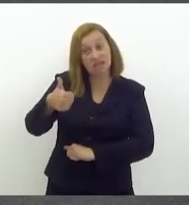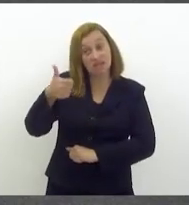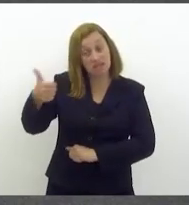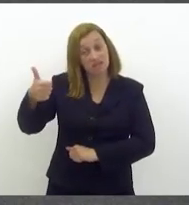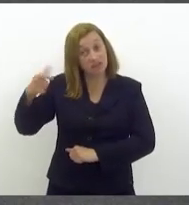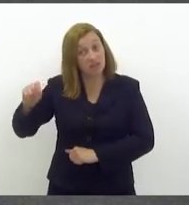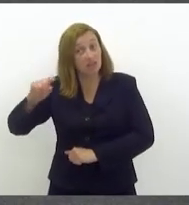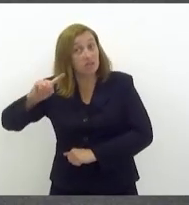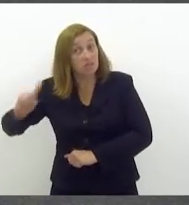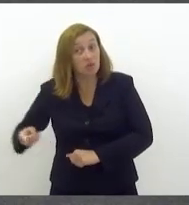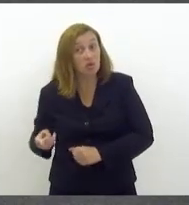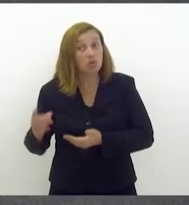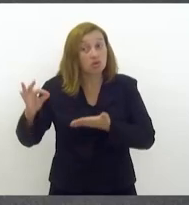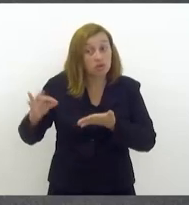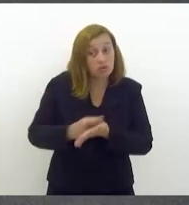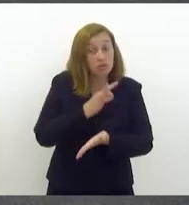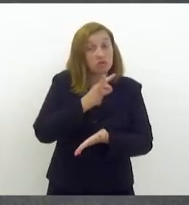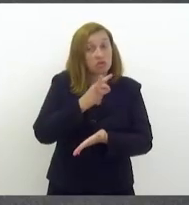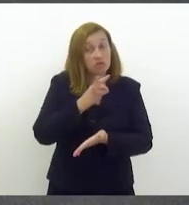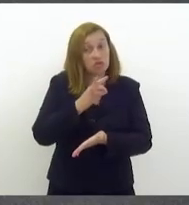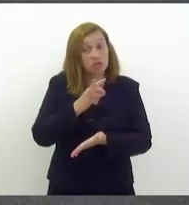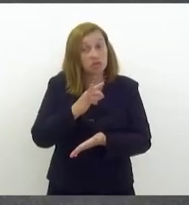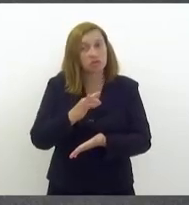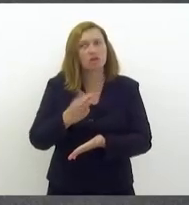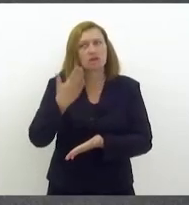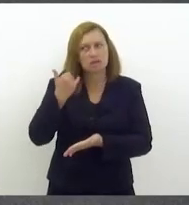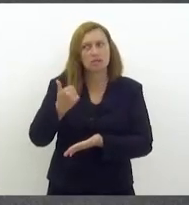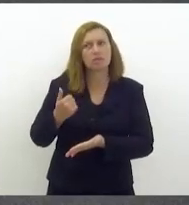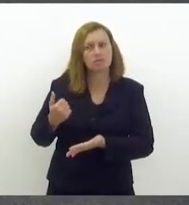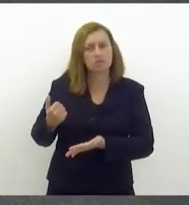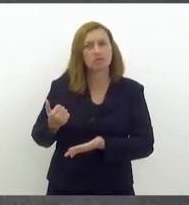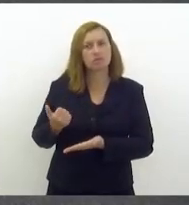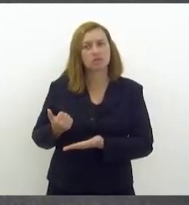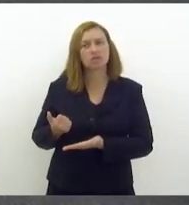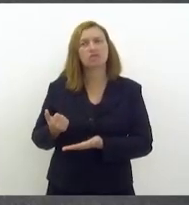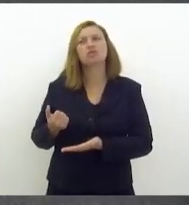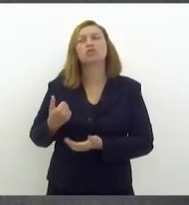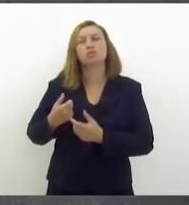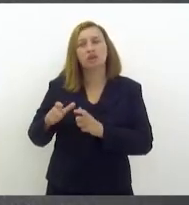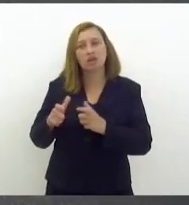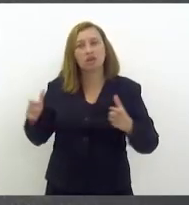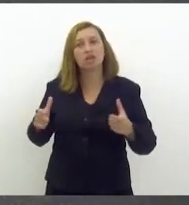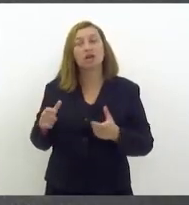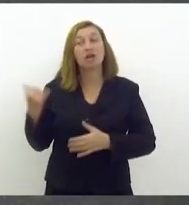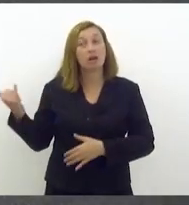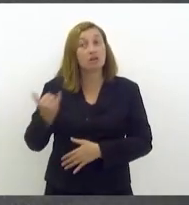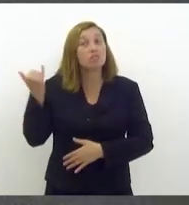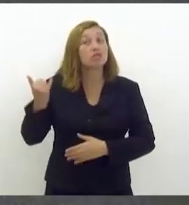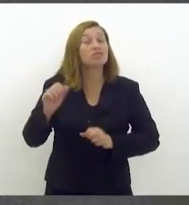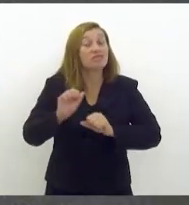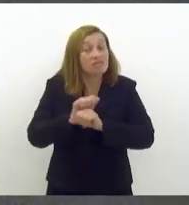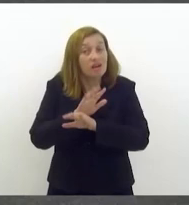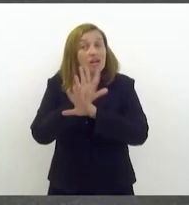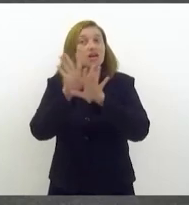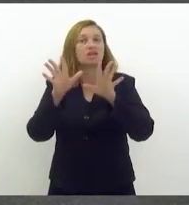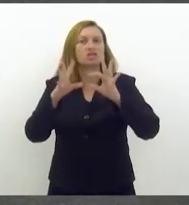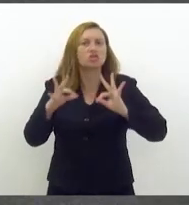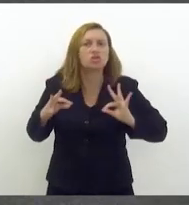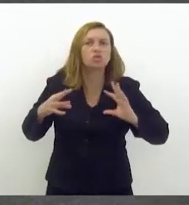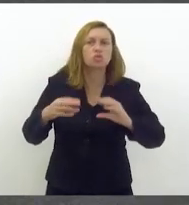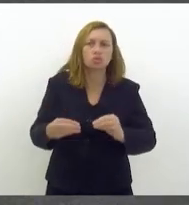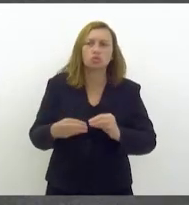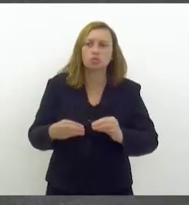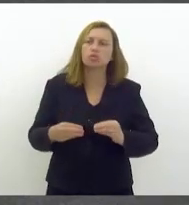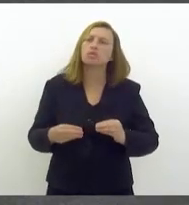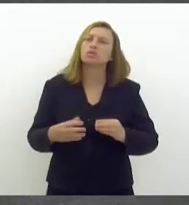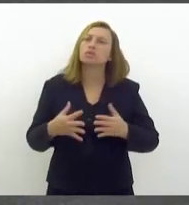inscritos para duas mil vagas sabemos que vai ser bem alto é importante a lisura e a transparência e é dessa